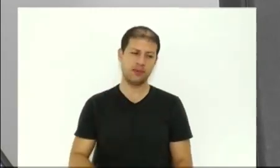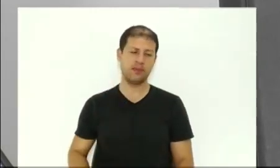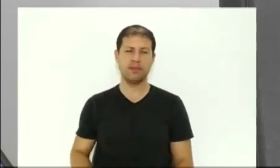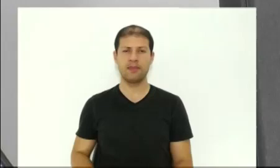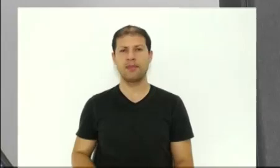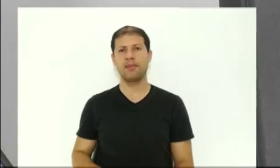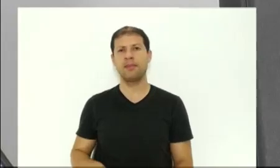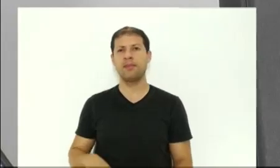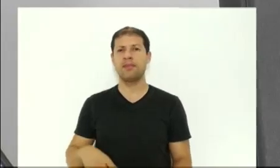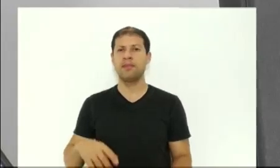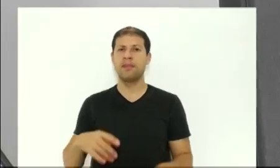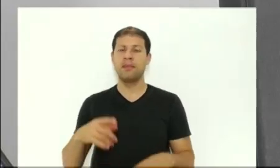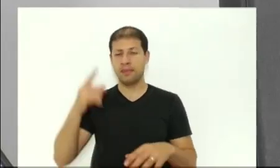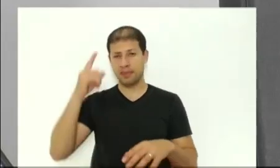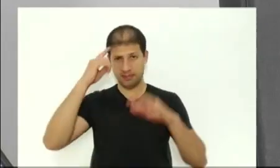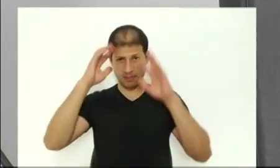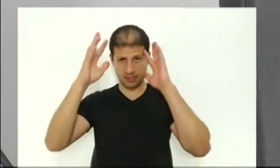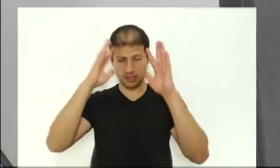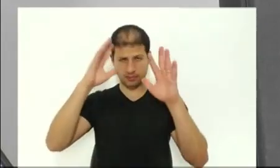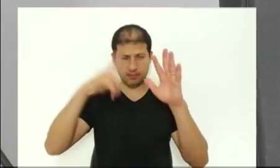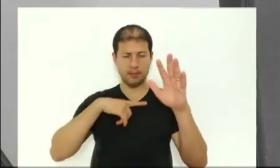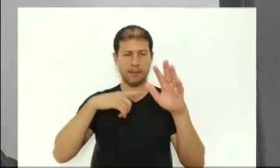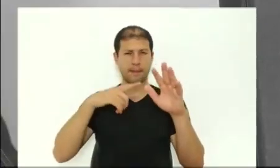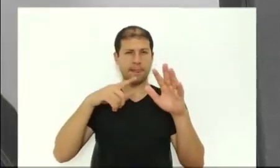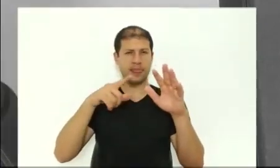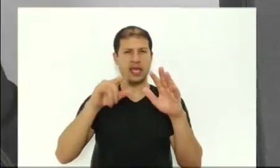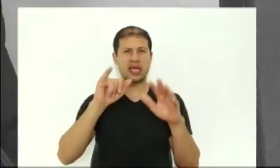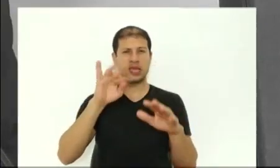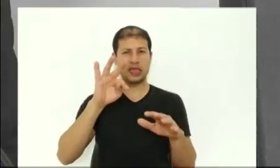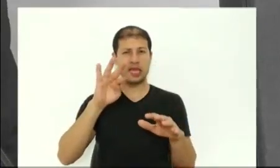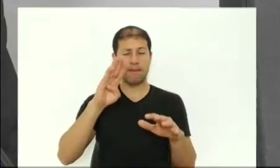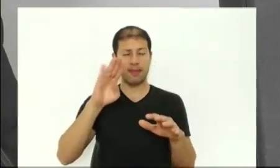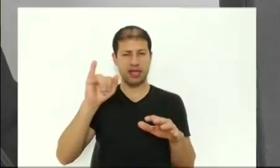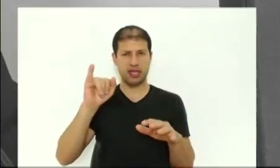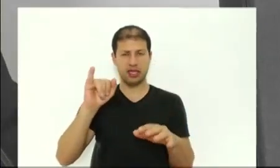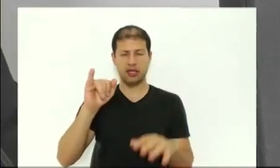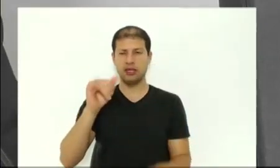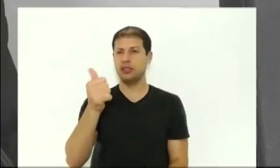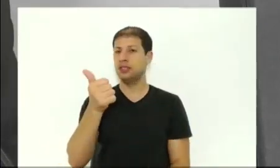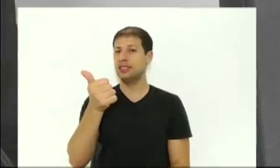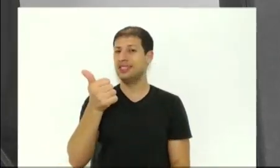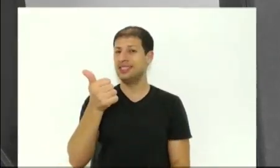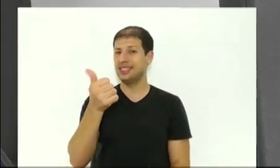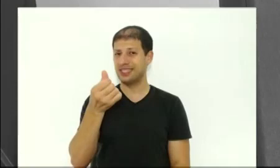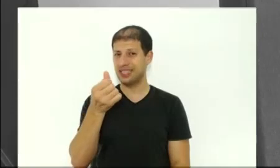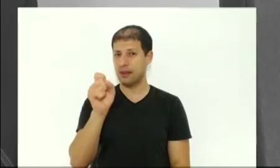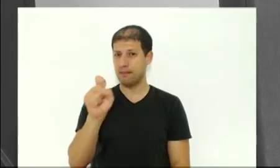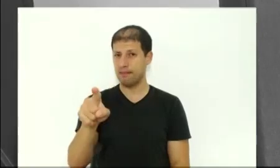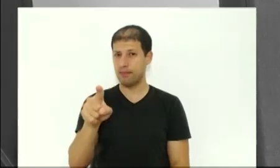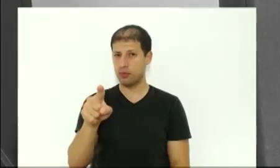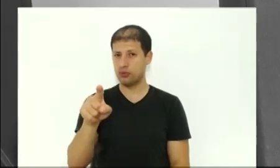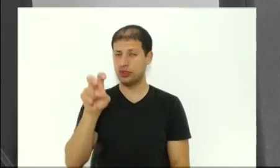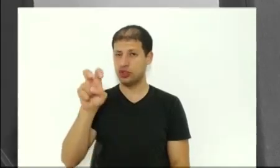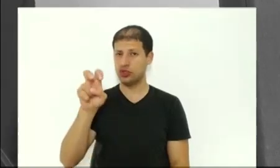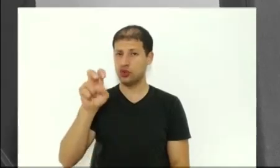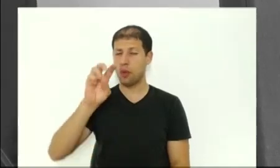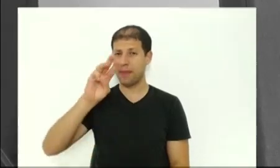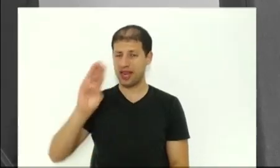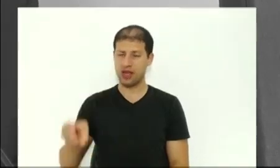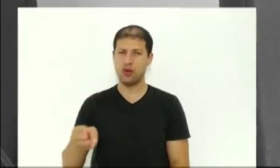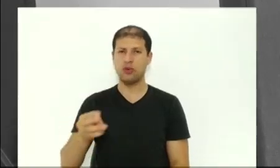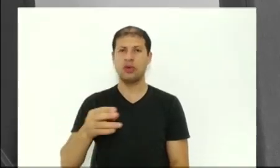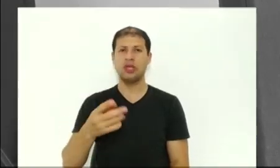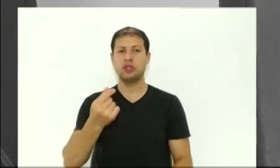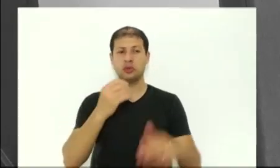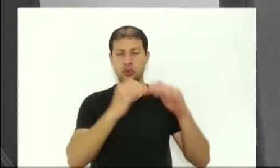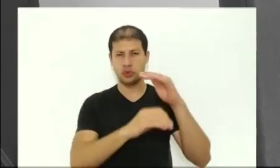arrecadação do ITBI 16,5 milhões, lançado na receita 13 milhões e no